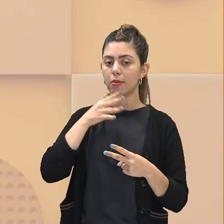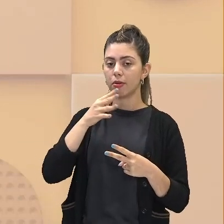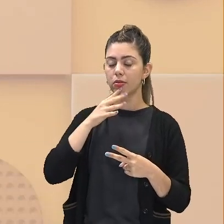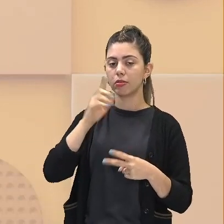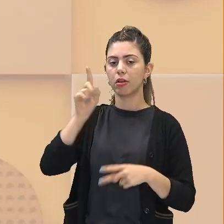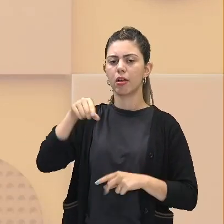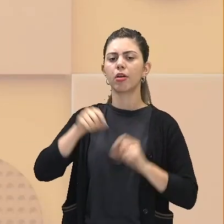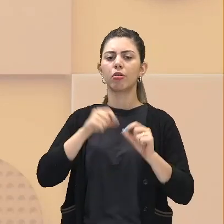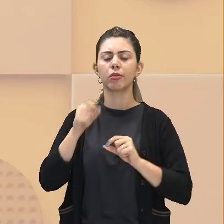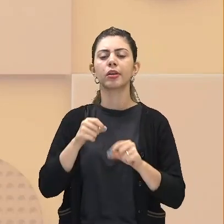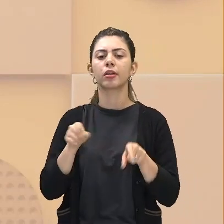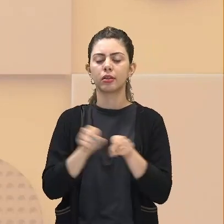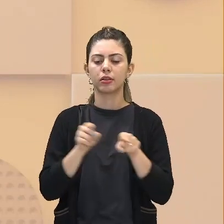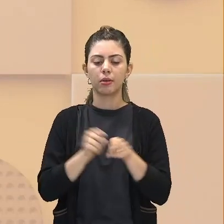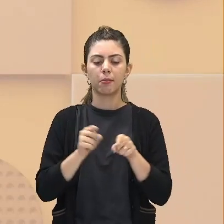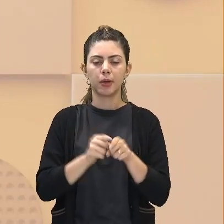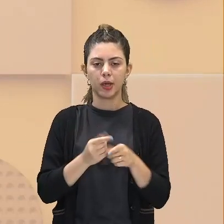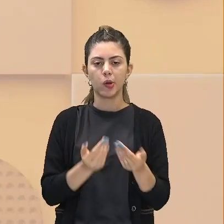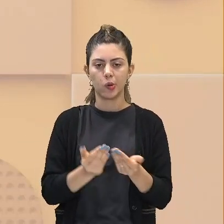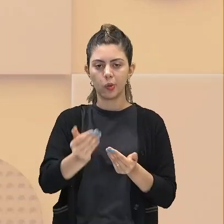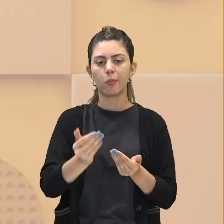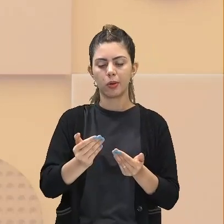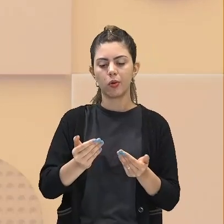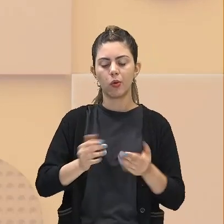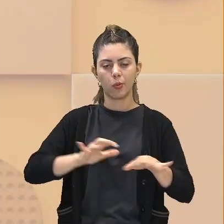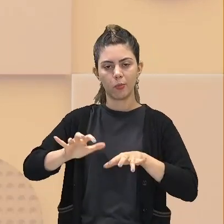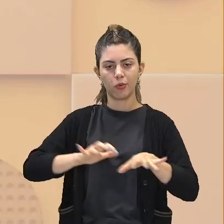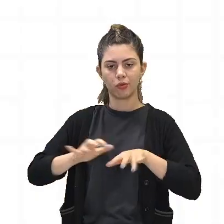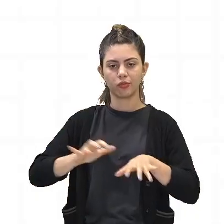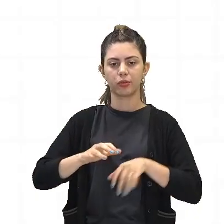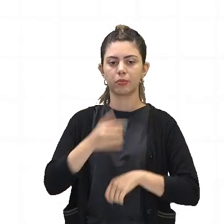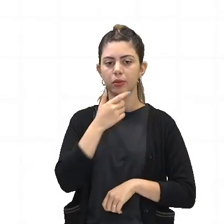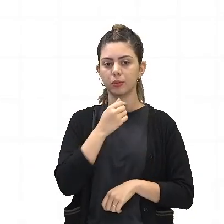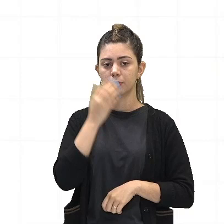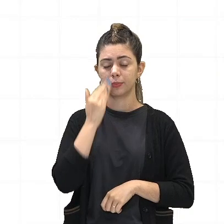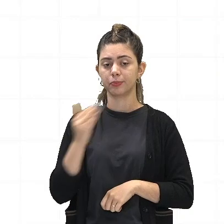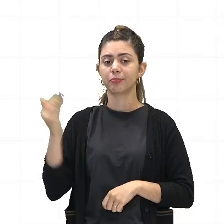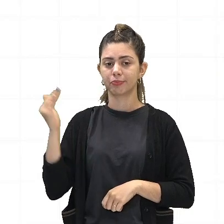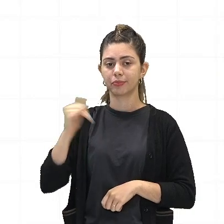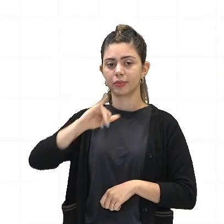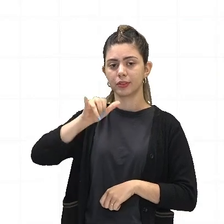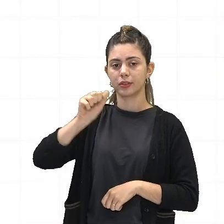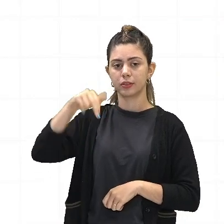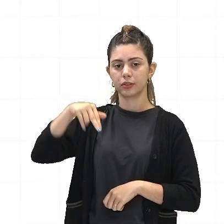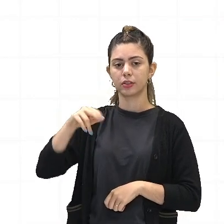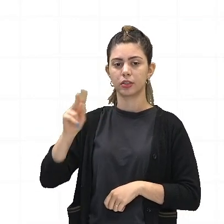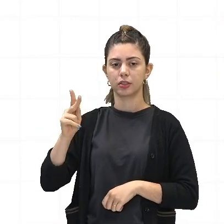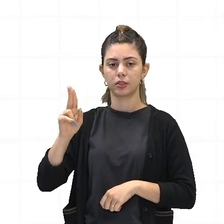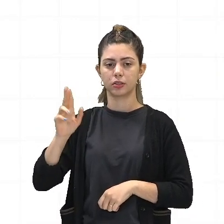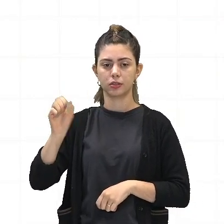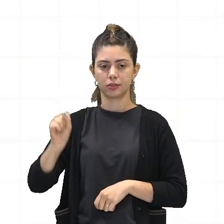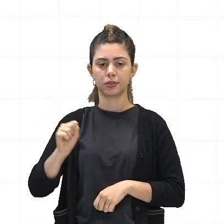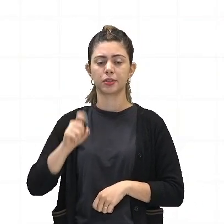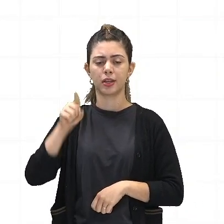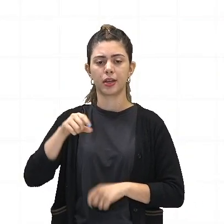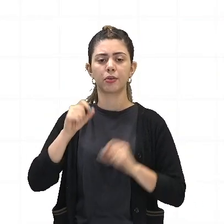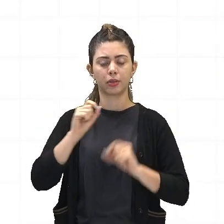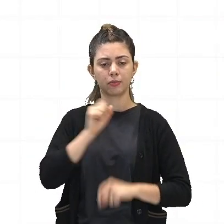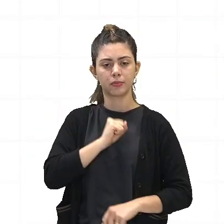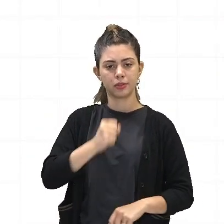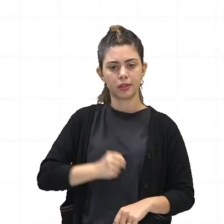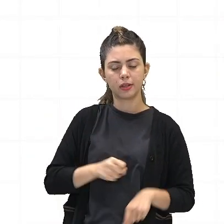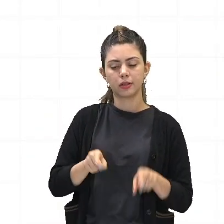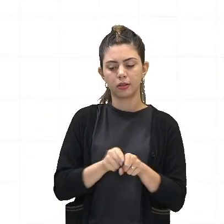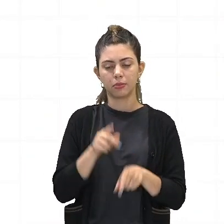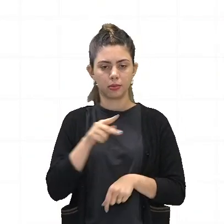Então, era para ninguém questionar a autoridade da igreja. No entanto, as ideias, os questionamentos